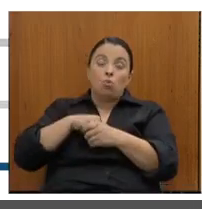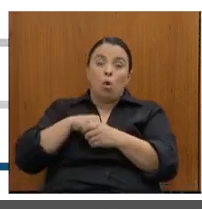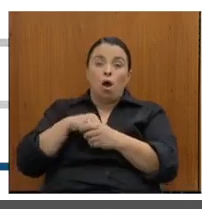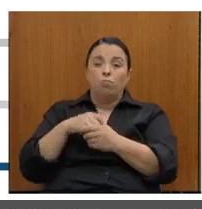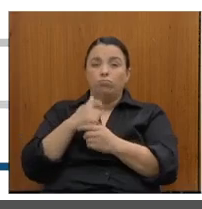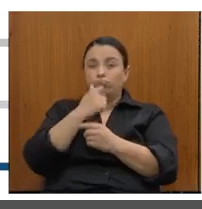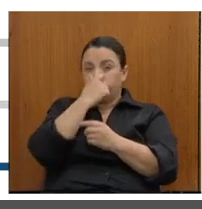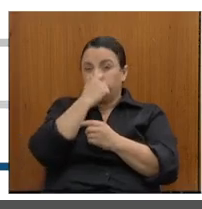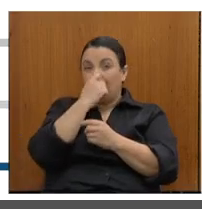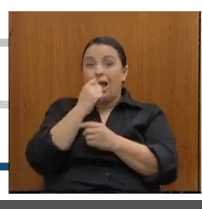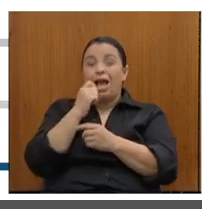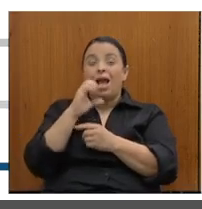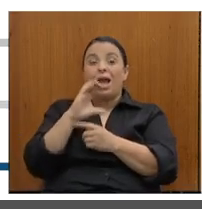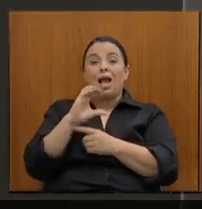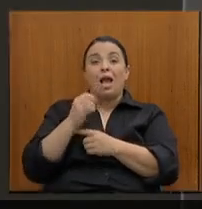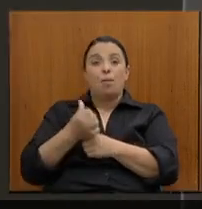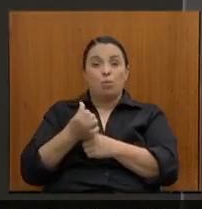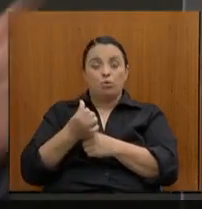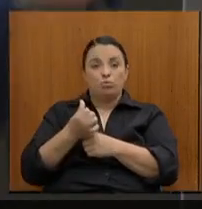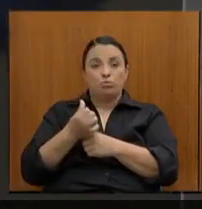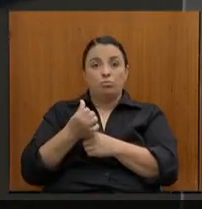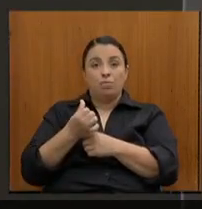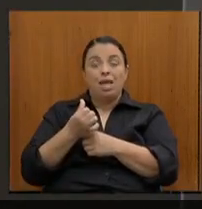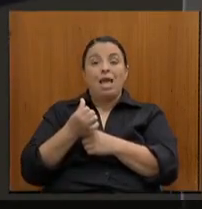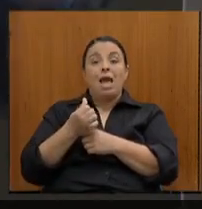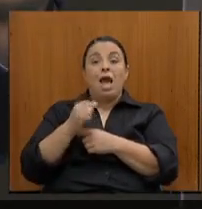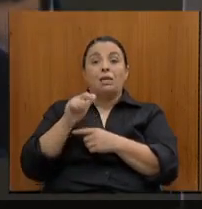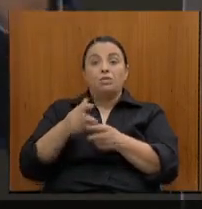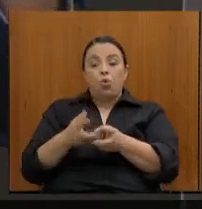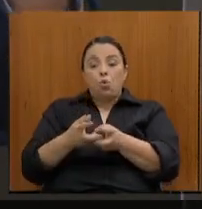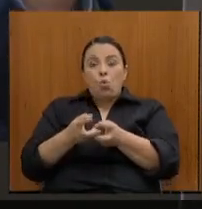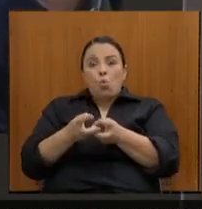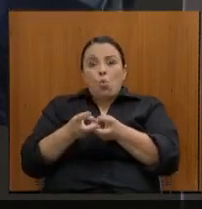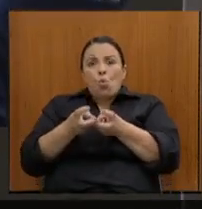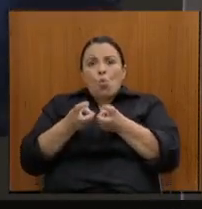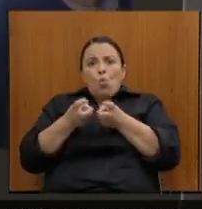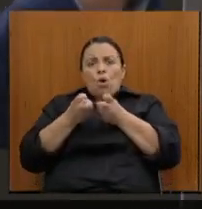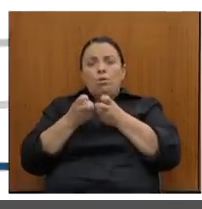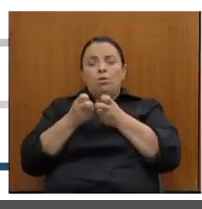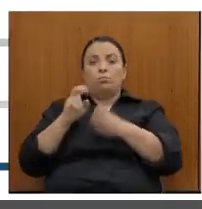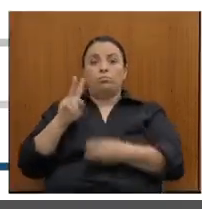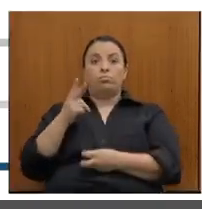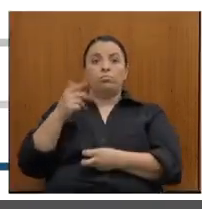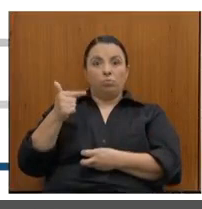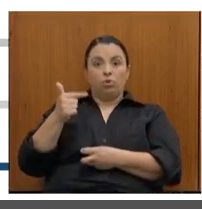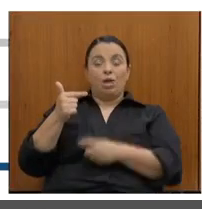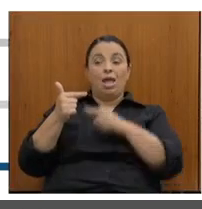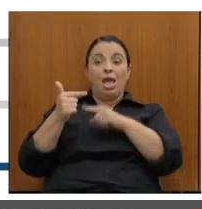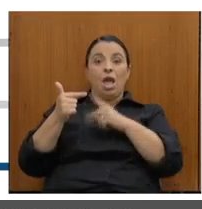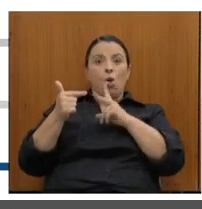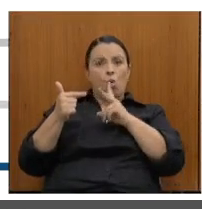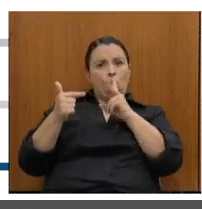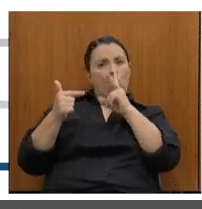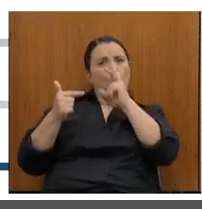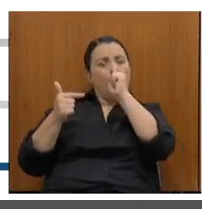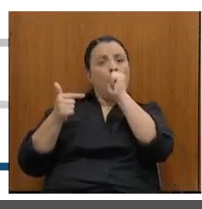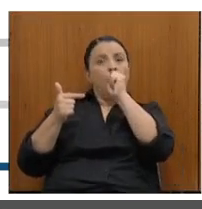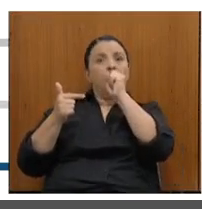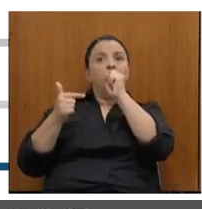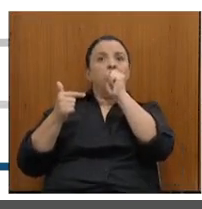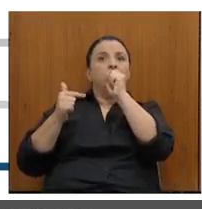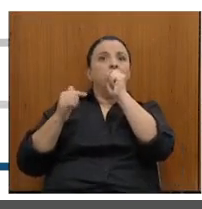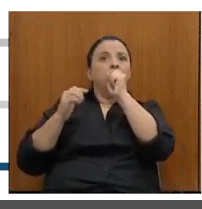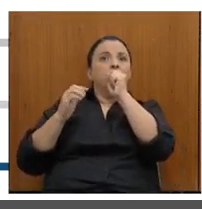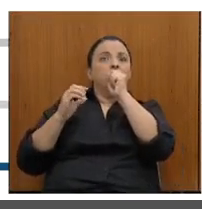Então quando você extrai o hidrogênio dele ele é intensivo em seu dois ele tem até um baixo custo relativamente e